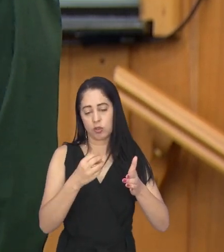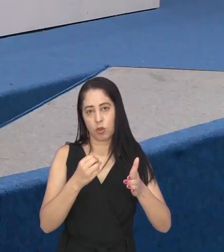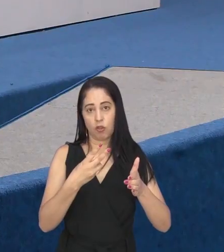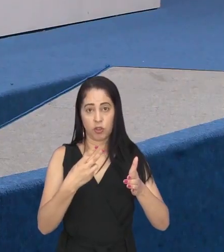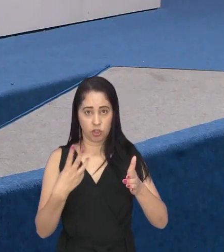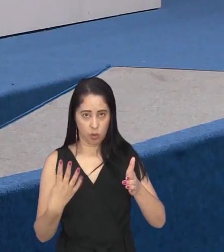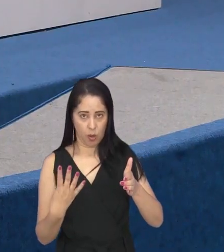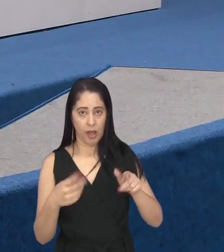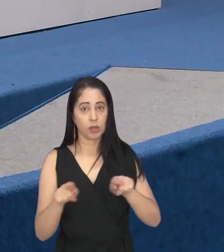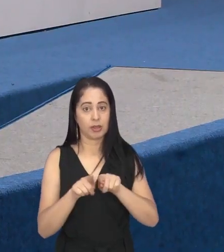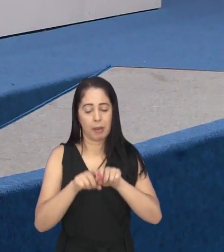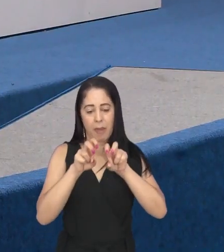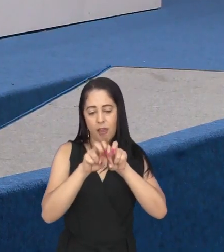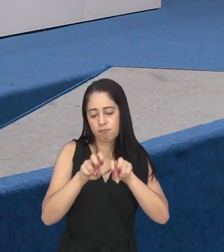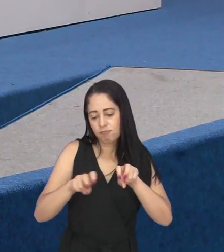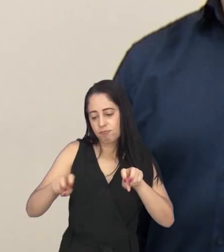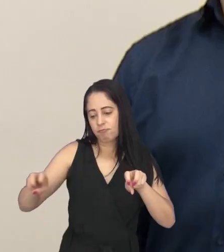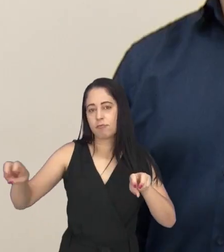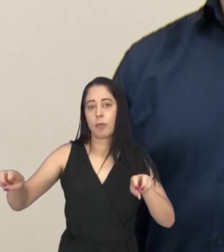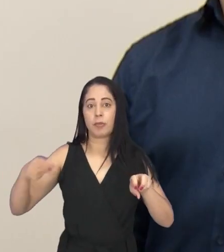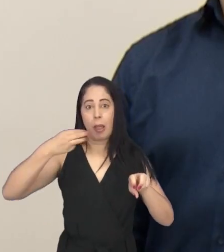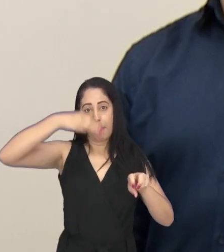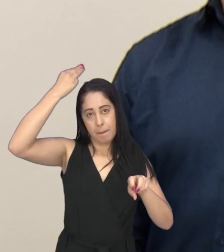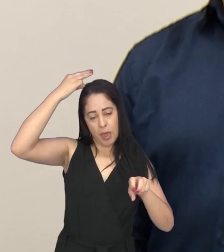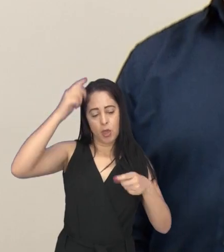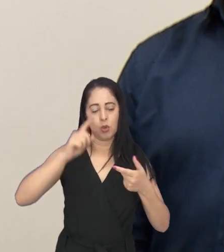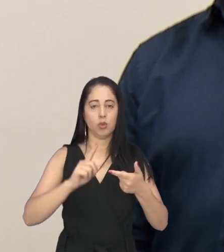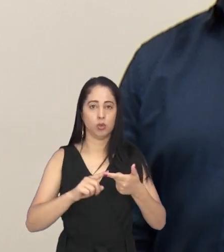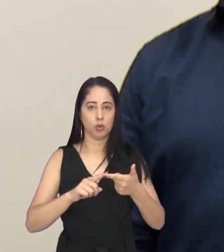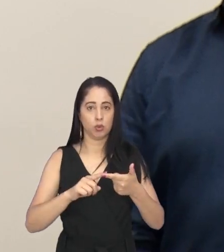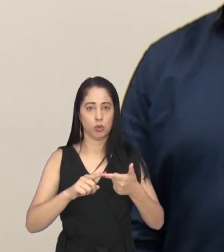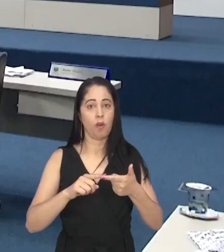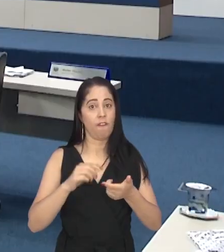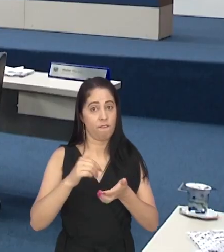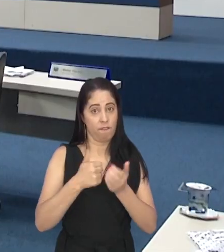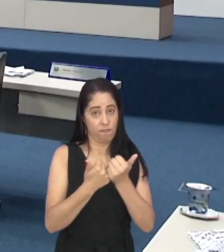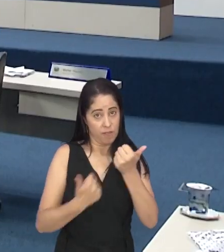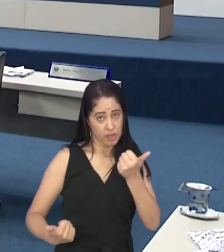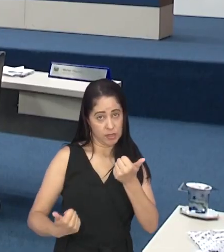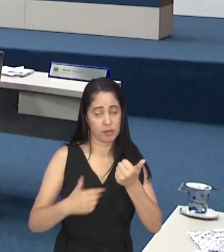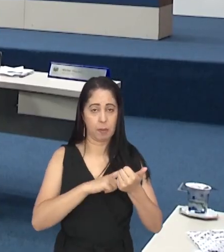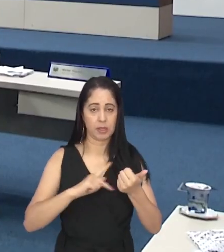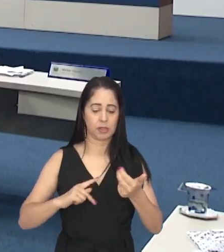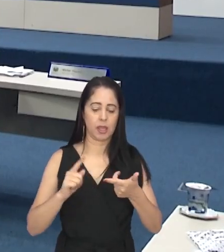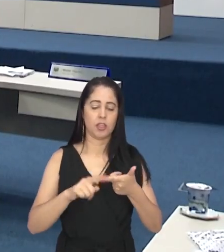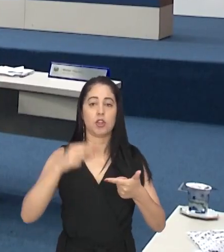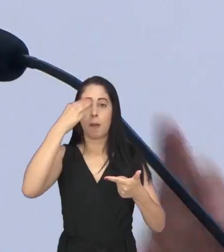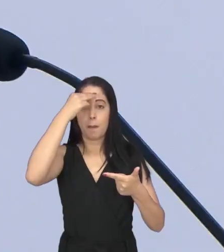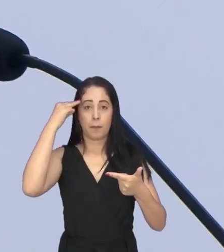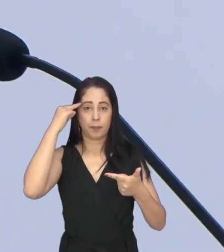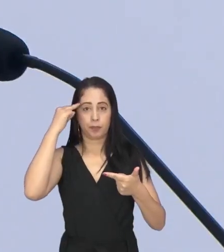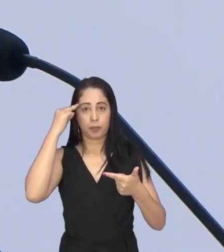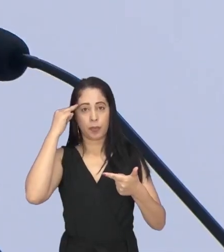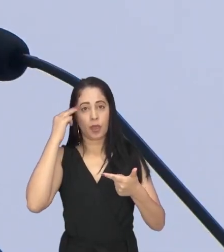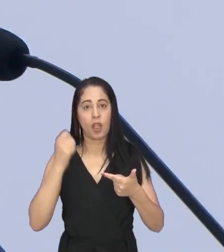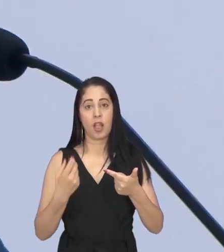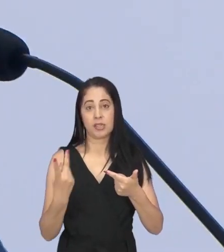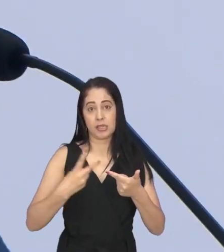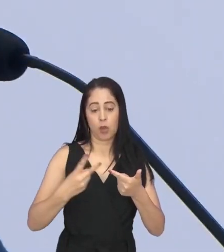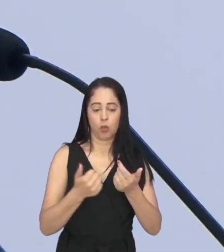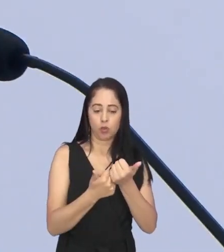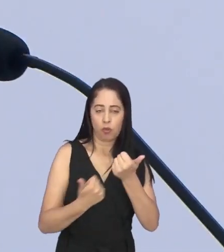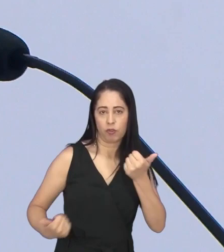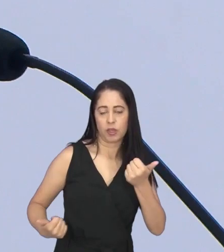2023-2024, junto com a nova mesa diretora, composta por Milton Vieira Filho como primeiro vice-presidente, Marcelo Garcia